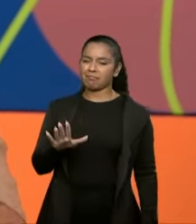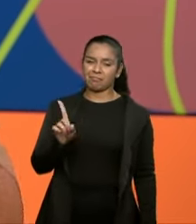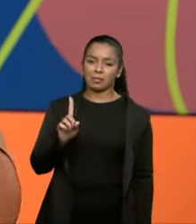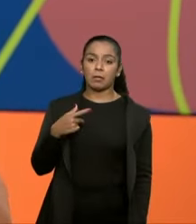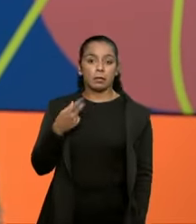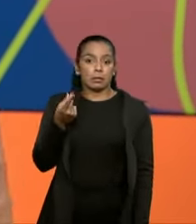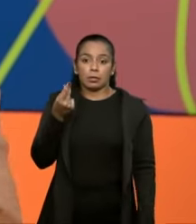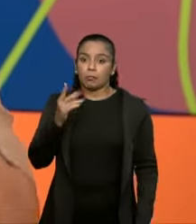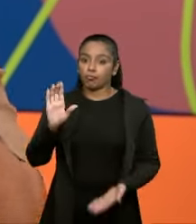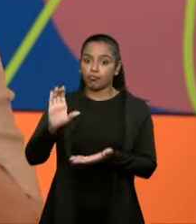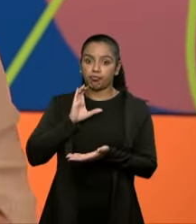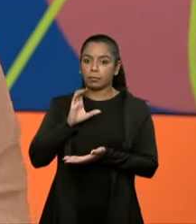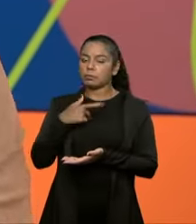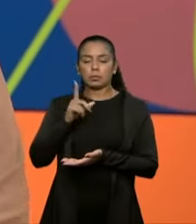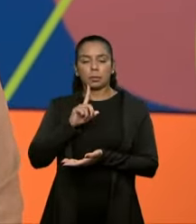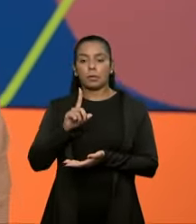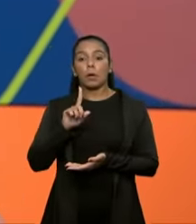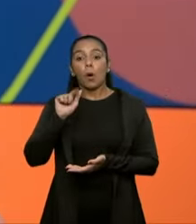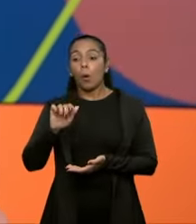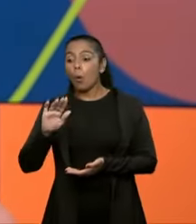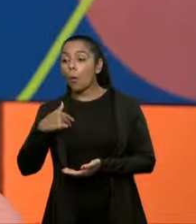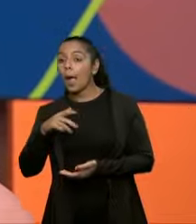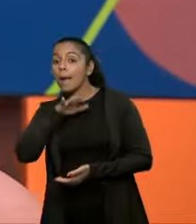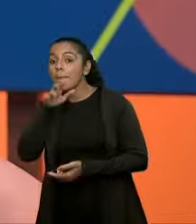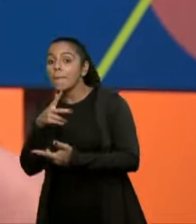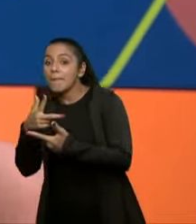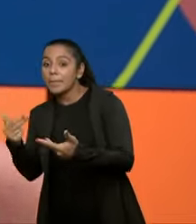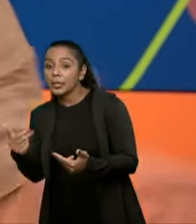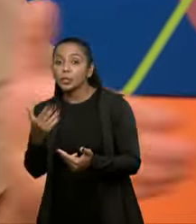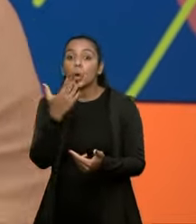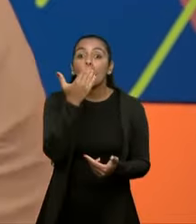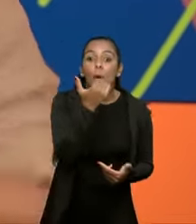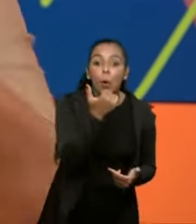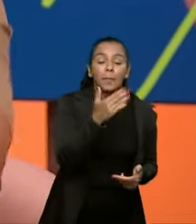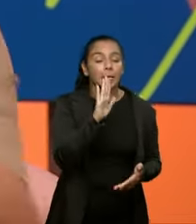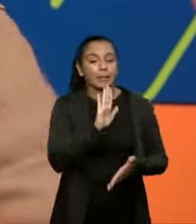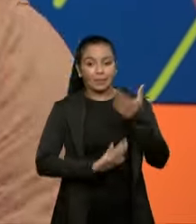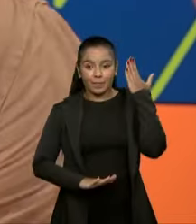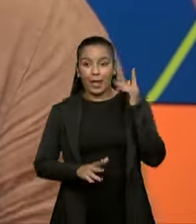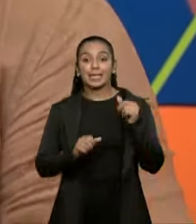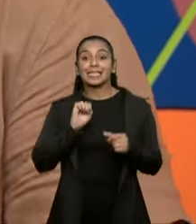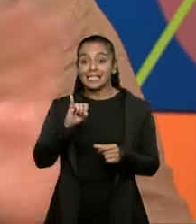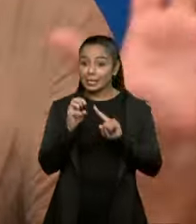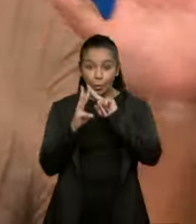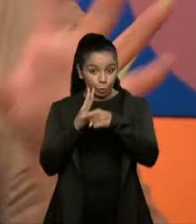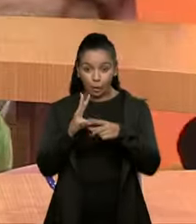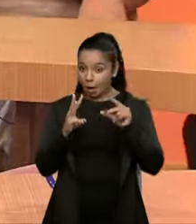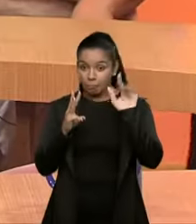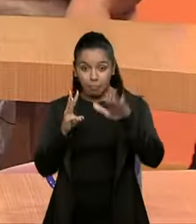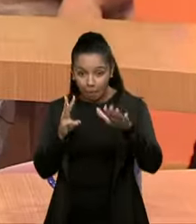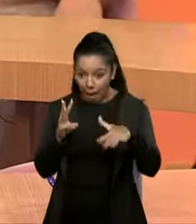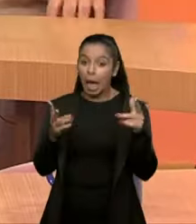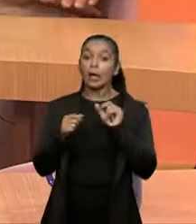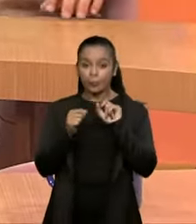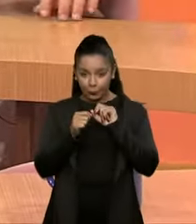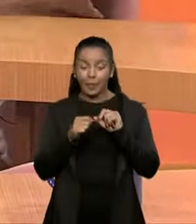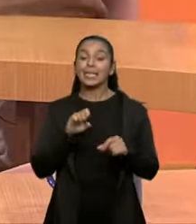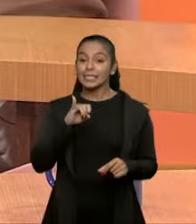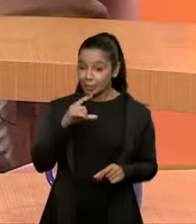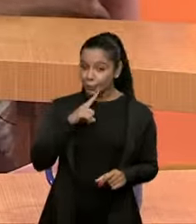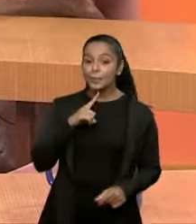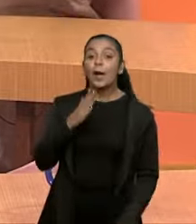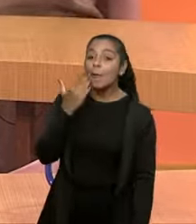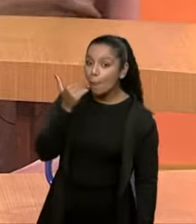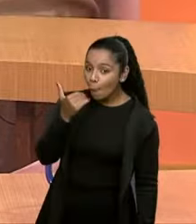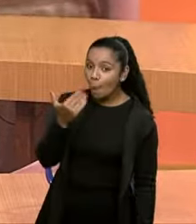ganhar uma puta grana. Eu falei, não. Ou é com bichinho, com comidinha e viagem. Se for os três, eu faço mais barato. Fica lúdico. Se tiver comida... Você tá fazer lúdica,